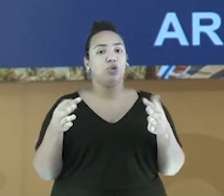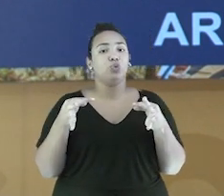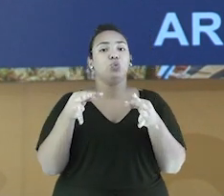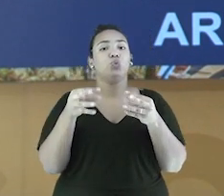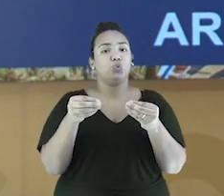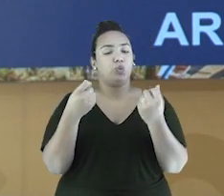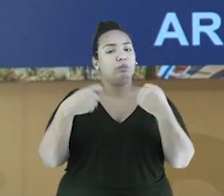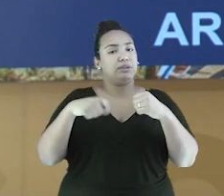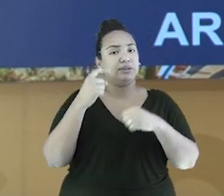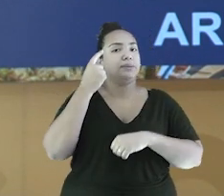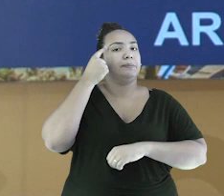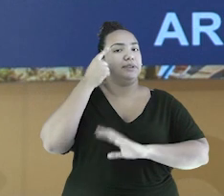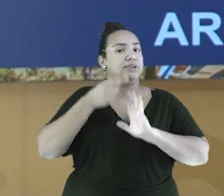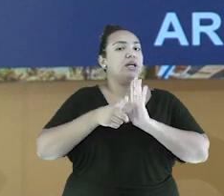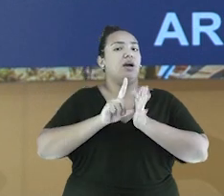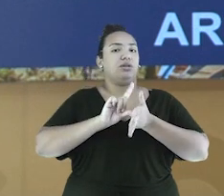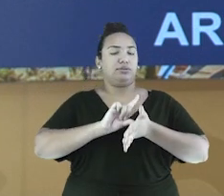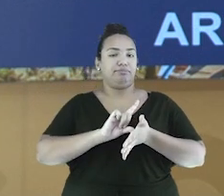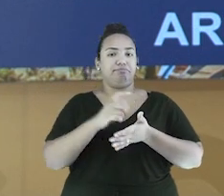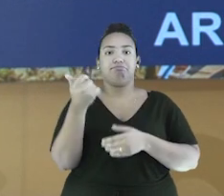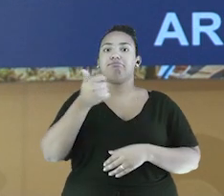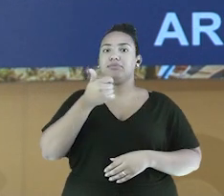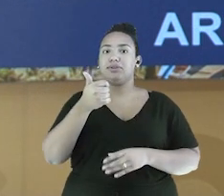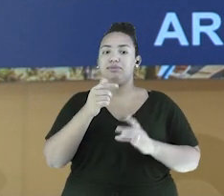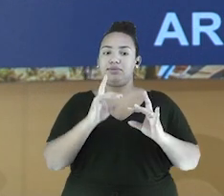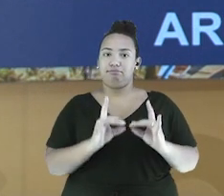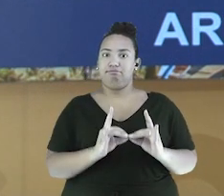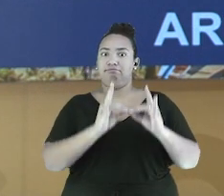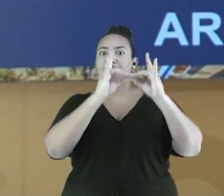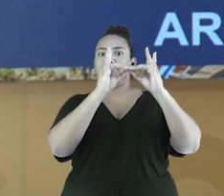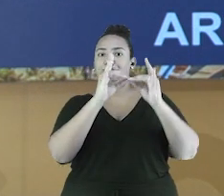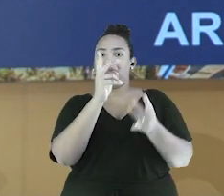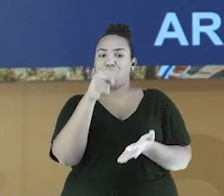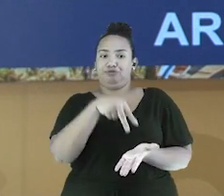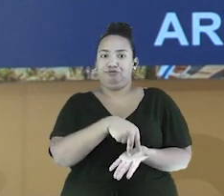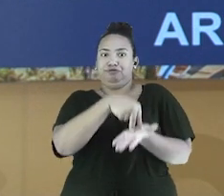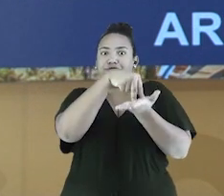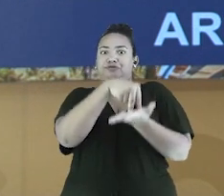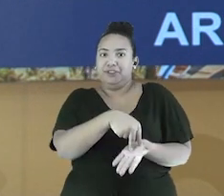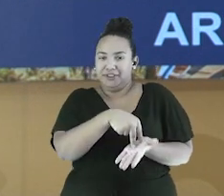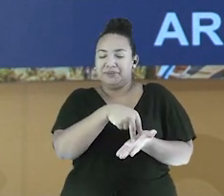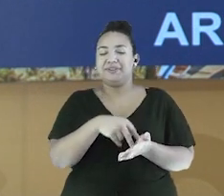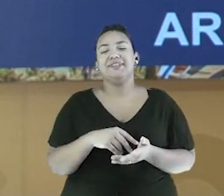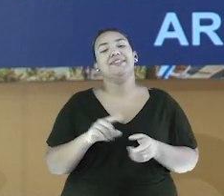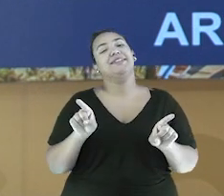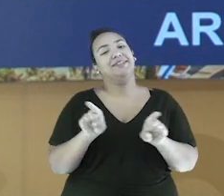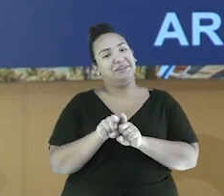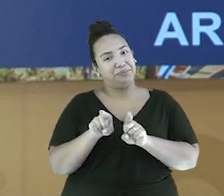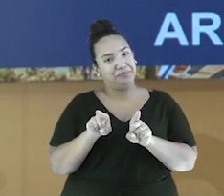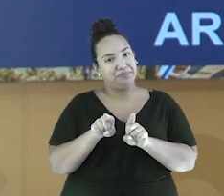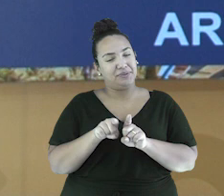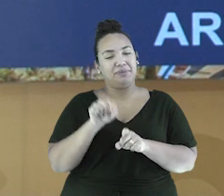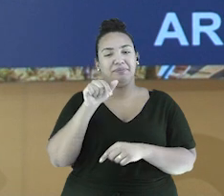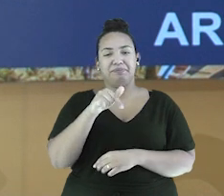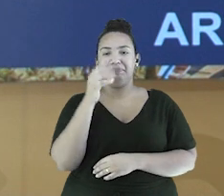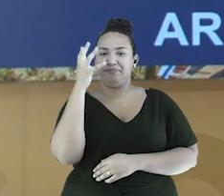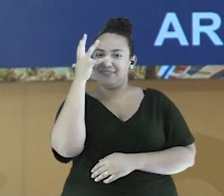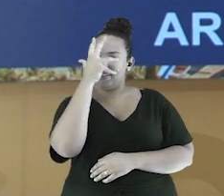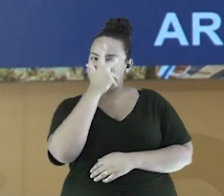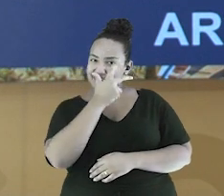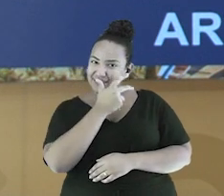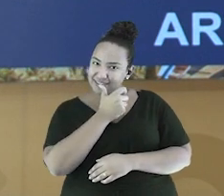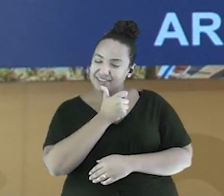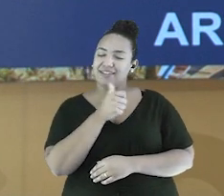bem pensado. Primeiro para ficar em pé e não cair na nossa cabeça. Mas depois também para ser prático, bonito